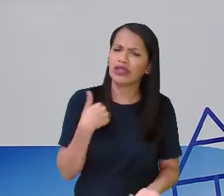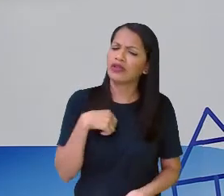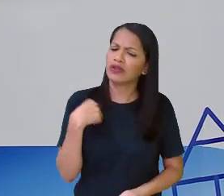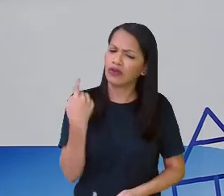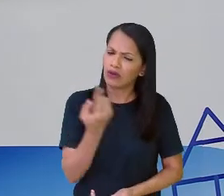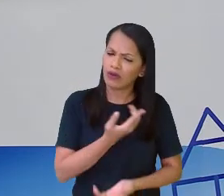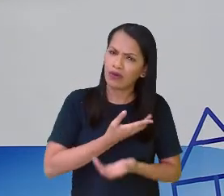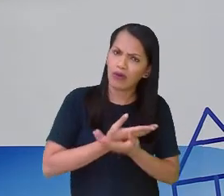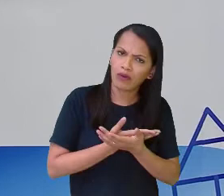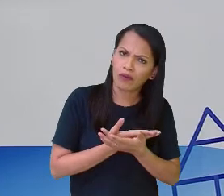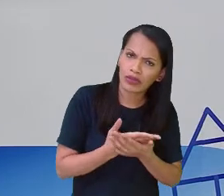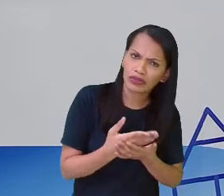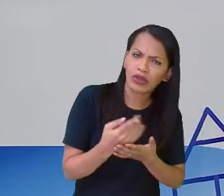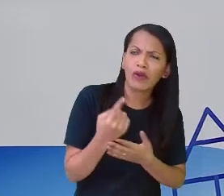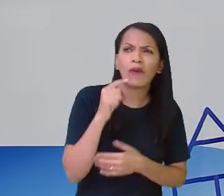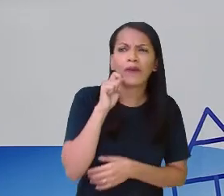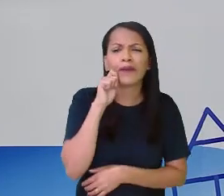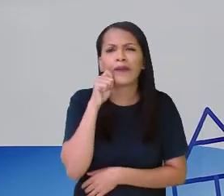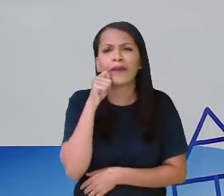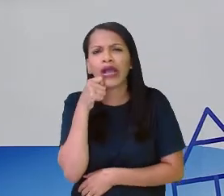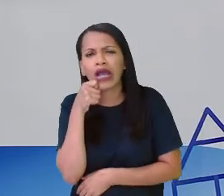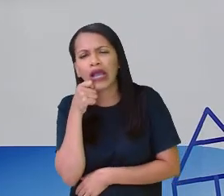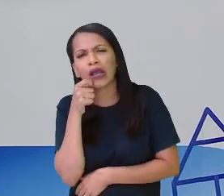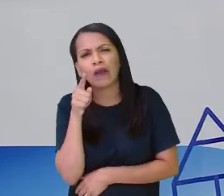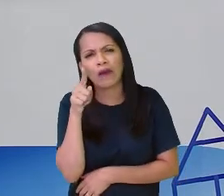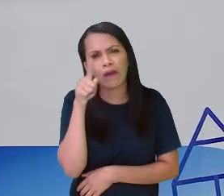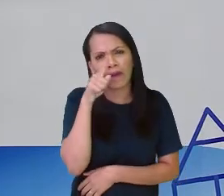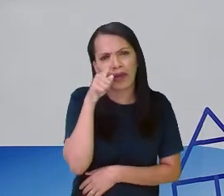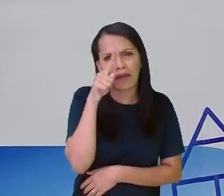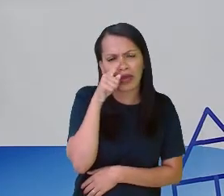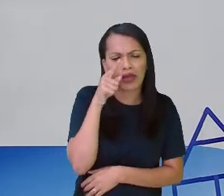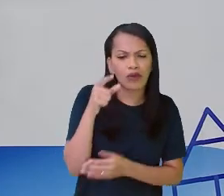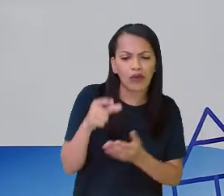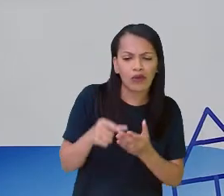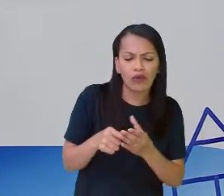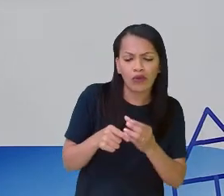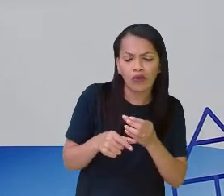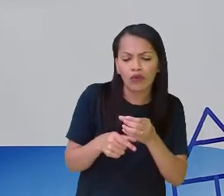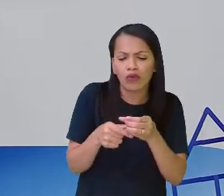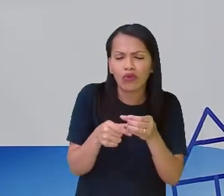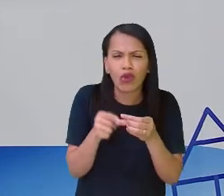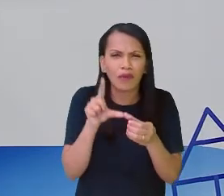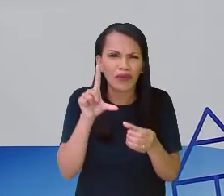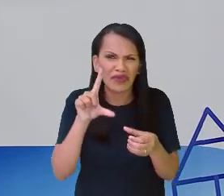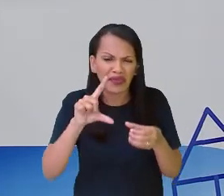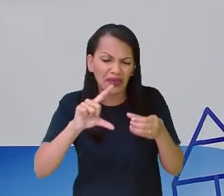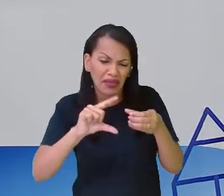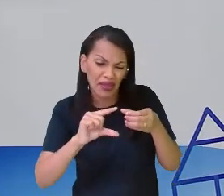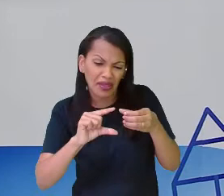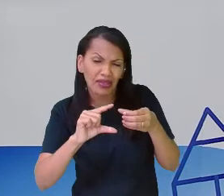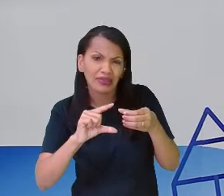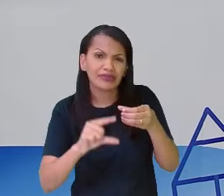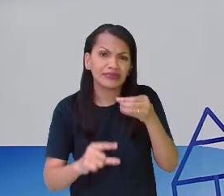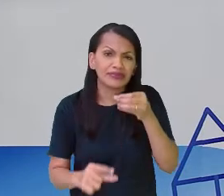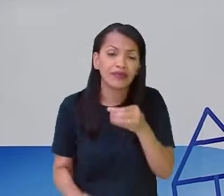começa comendo um pãozinho, uma bolachinha, com um copinho, seja de suco, de iogurte, de café, de água. Tem gente que